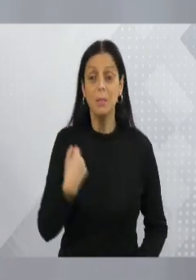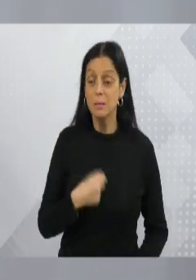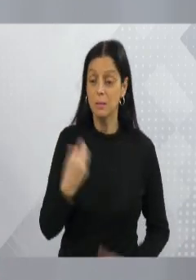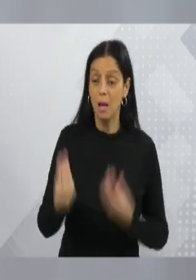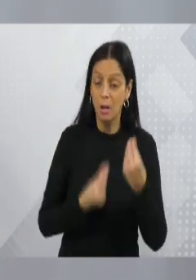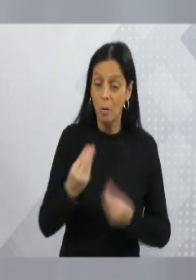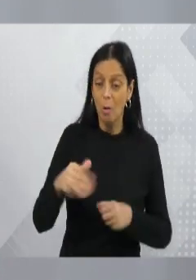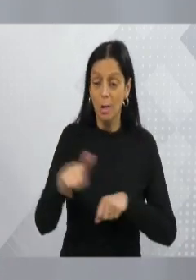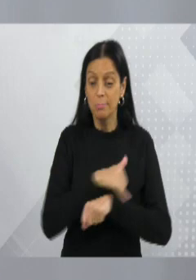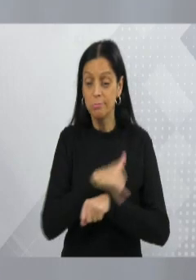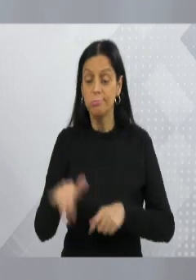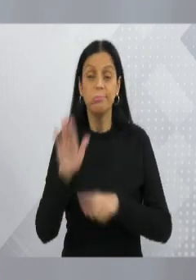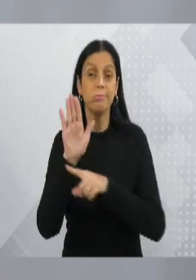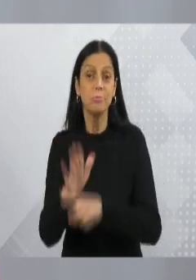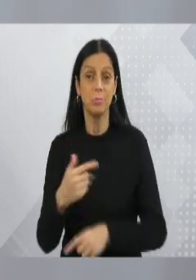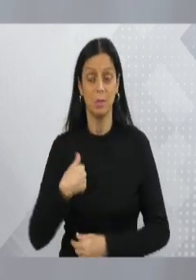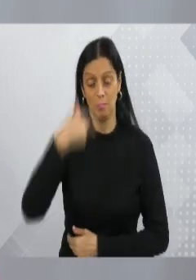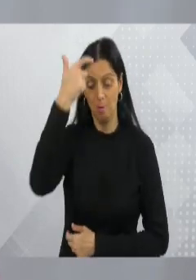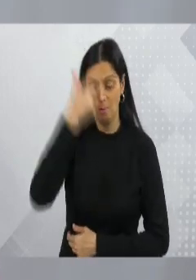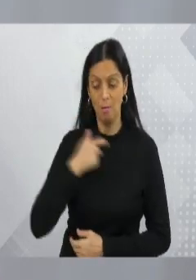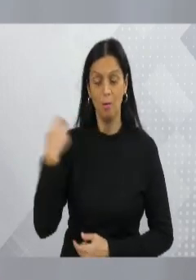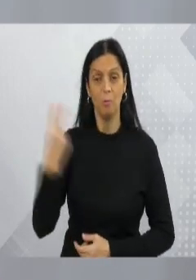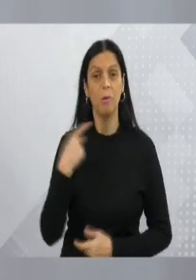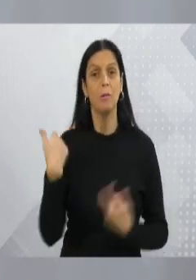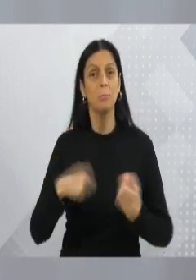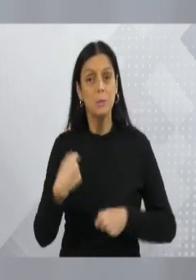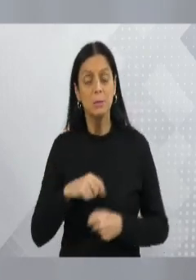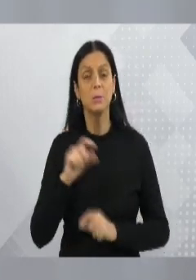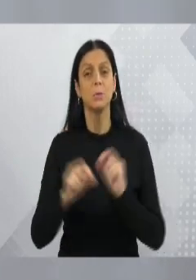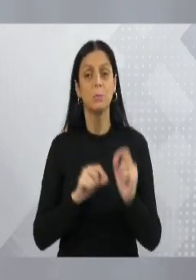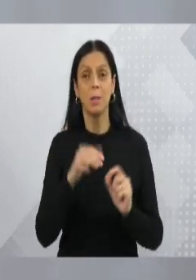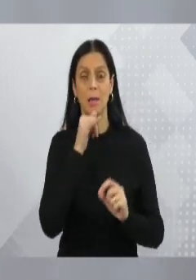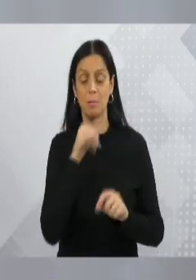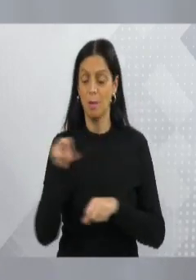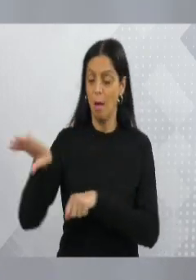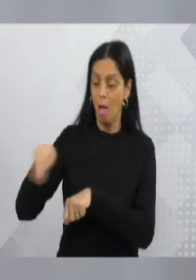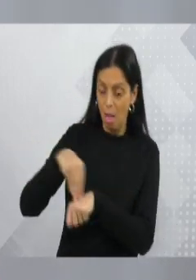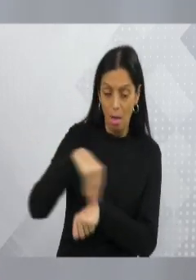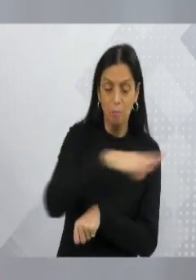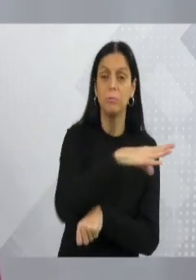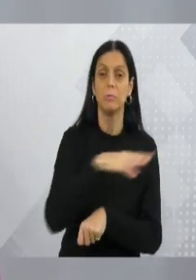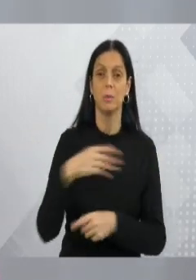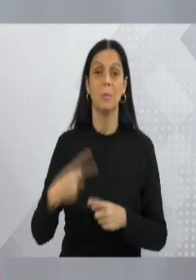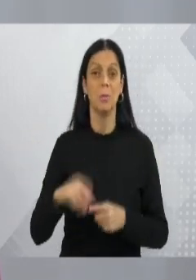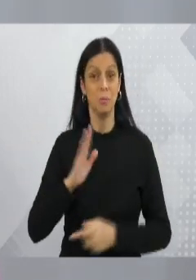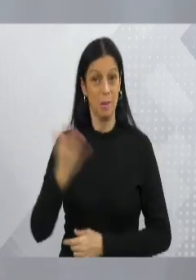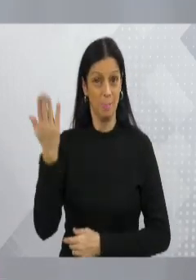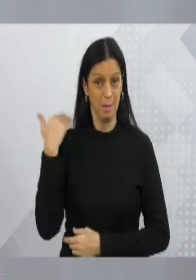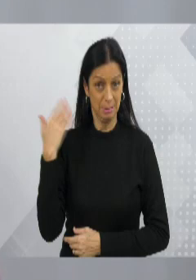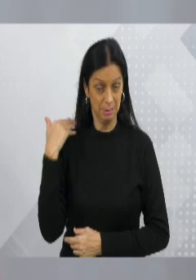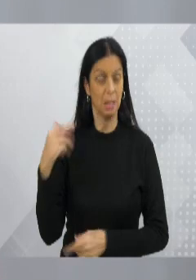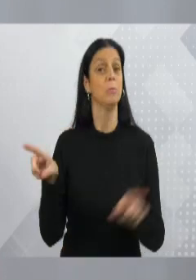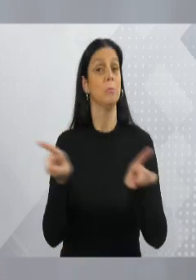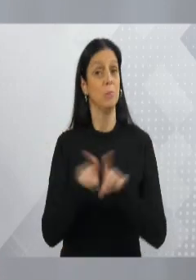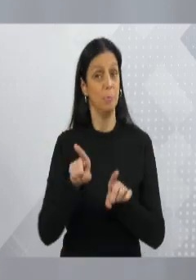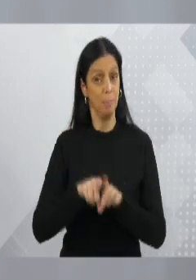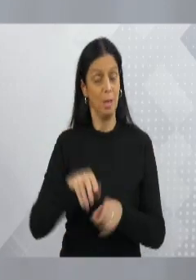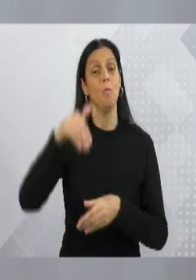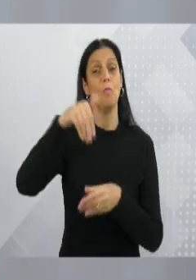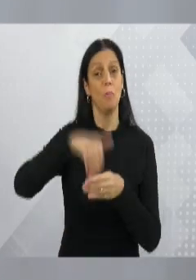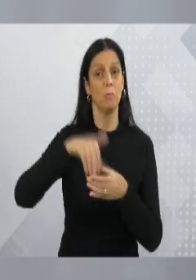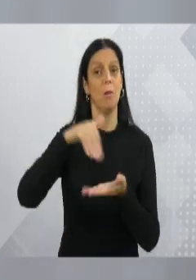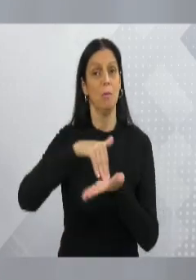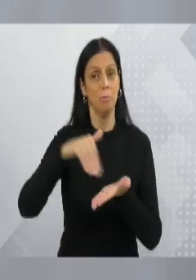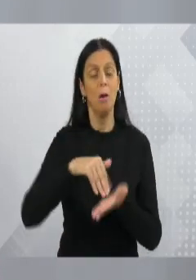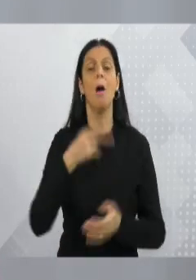revistas Cabe a mim enquanto o vereador fazer este canal essa conversa até porque votei nesta secretaria aqui disse que iria cobrar e